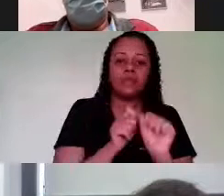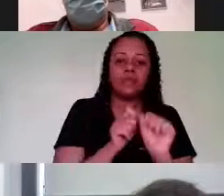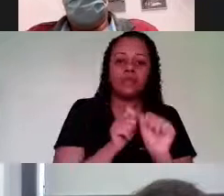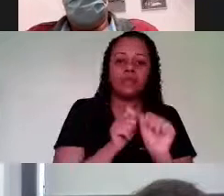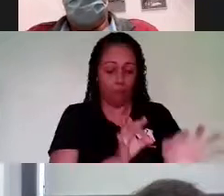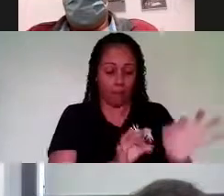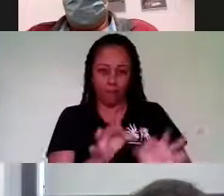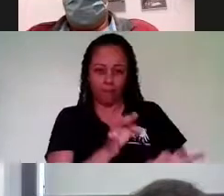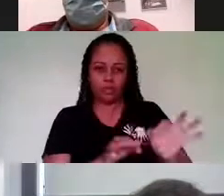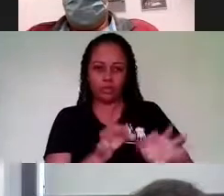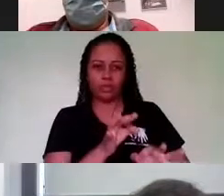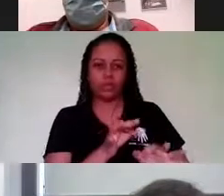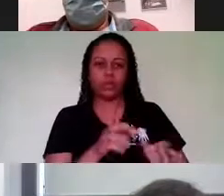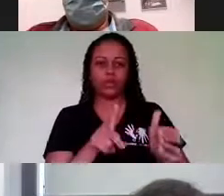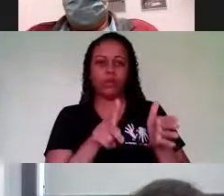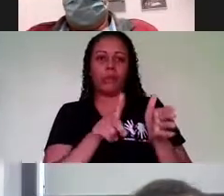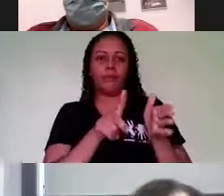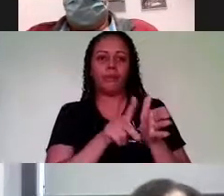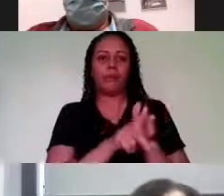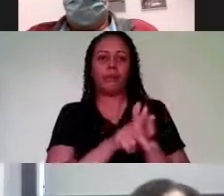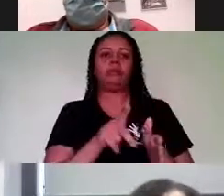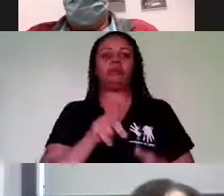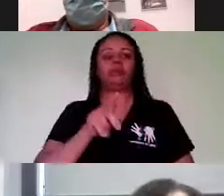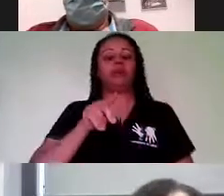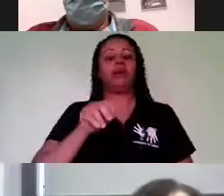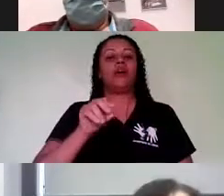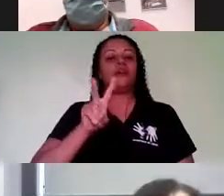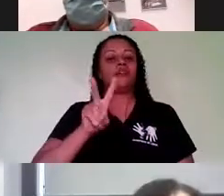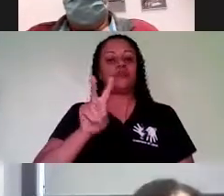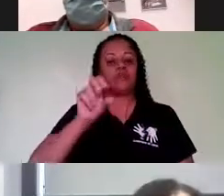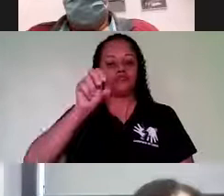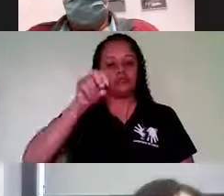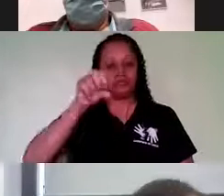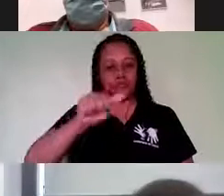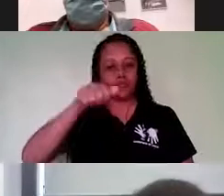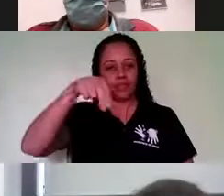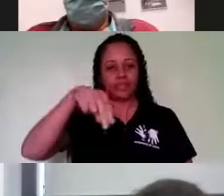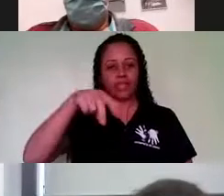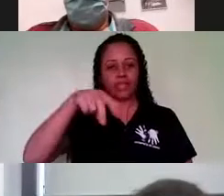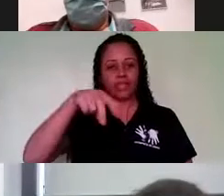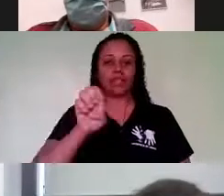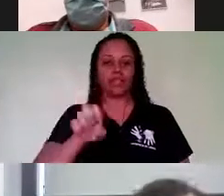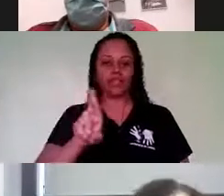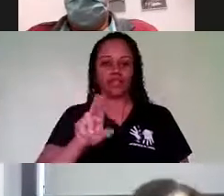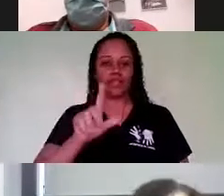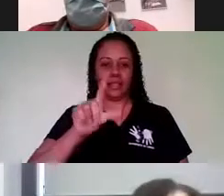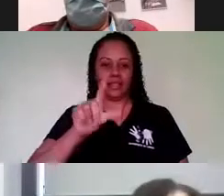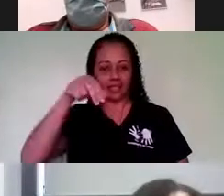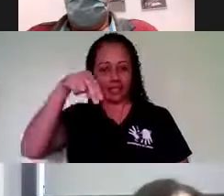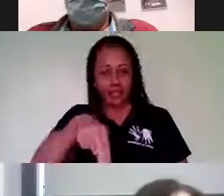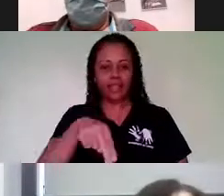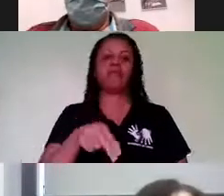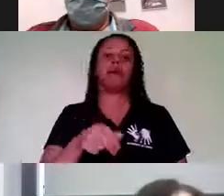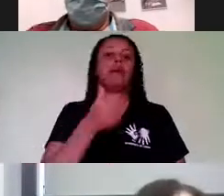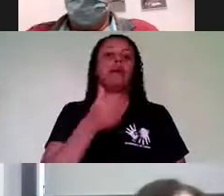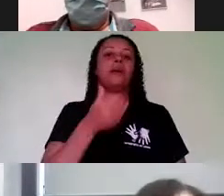senador, Vanderlan Cardoso, tomasse uma goleada de 11-1. E quem abrir hoje o site do Senado